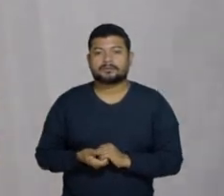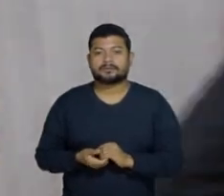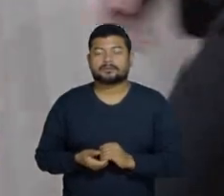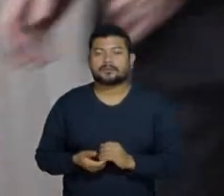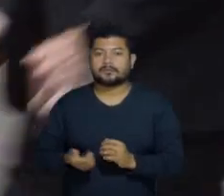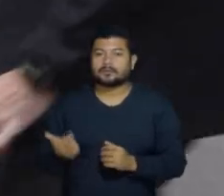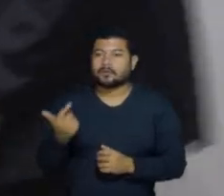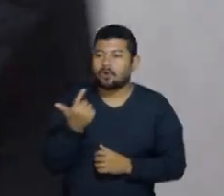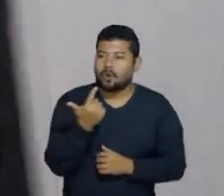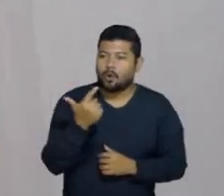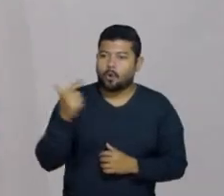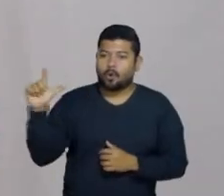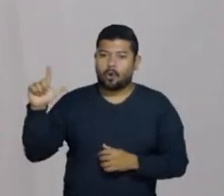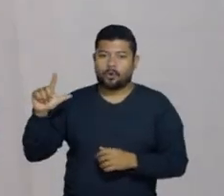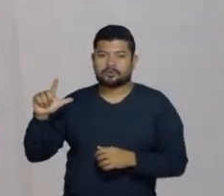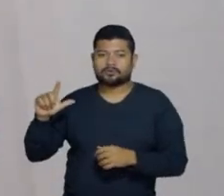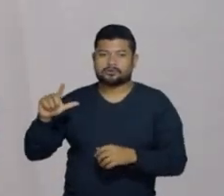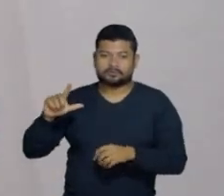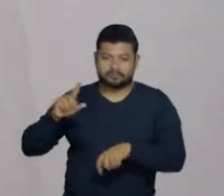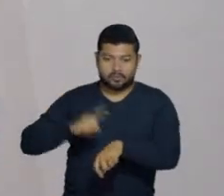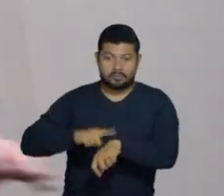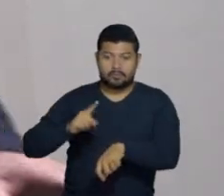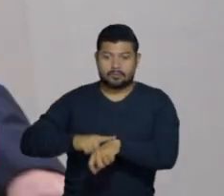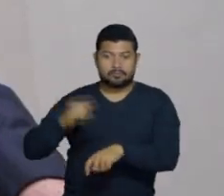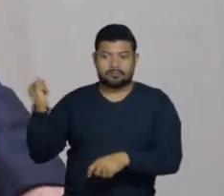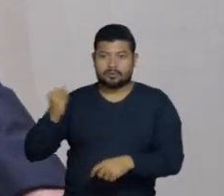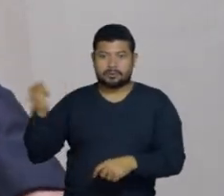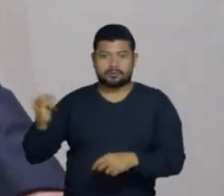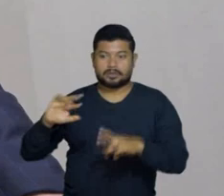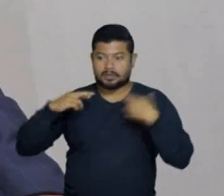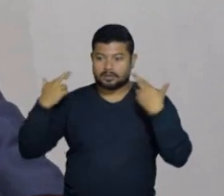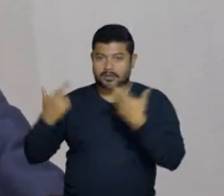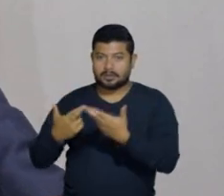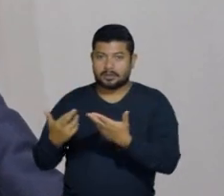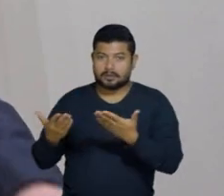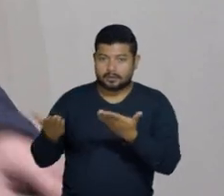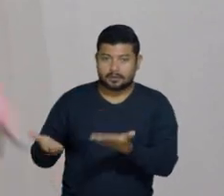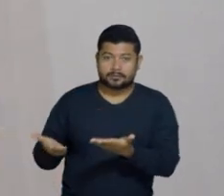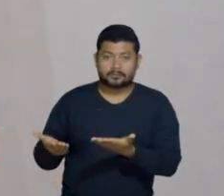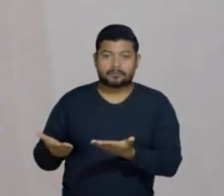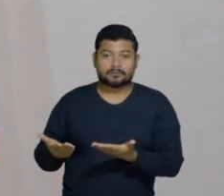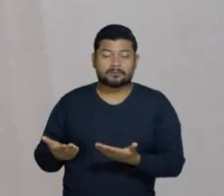que eu julgo assim importante que tem sido feito